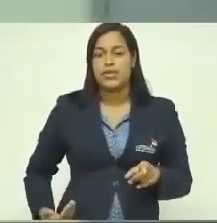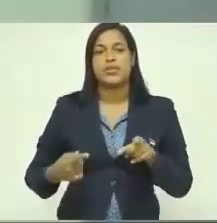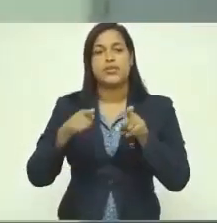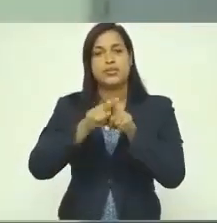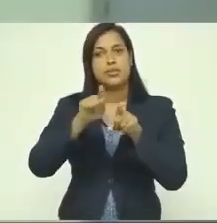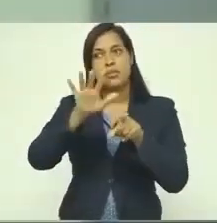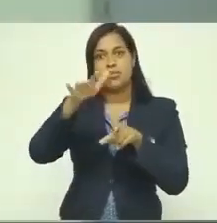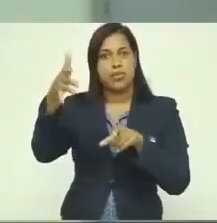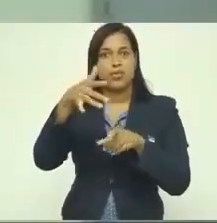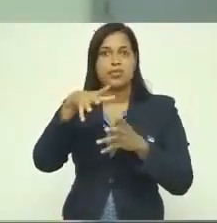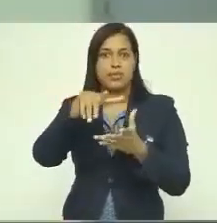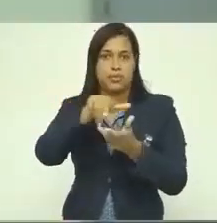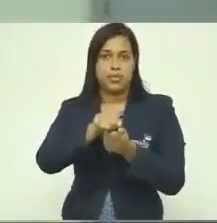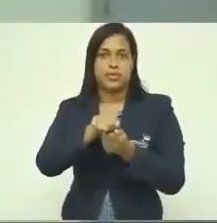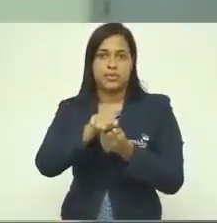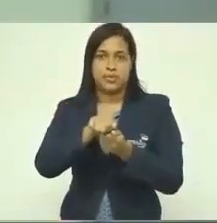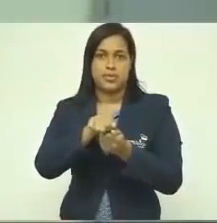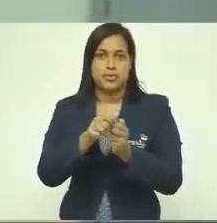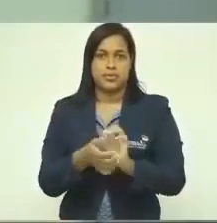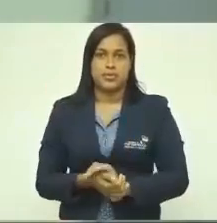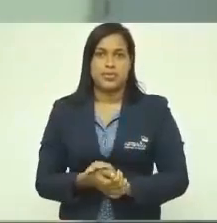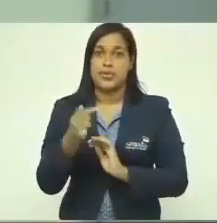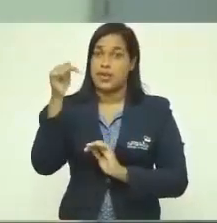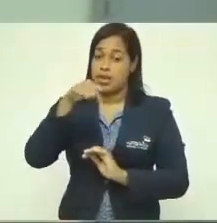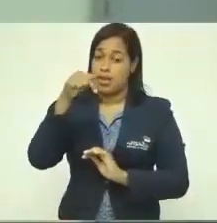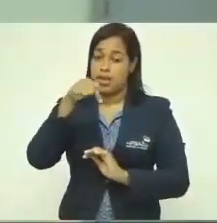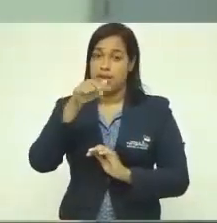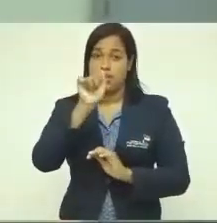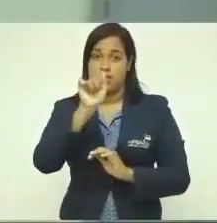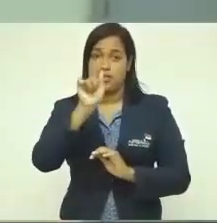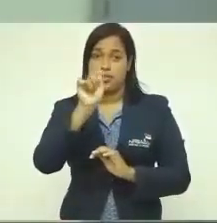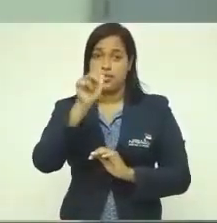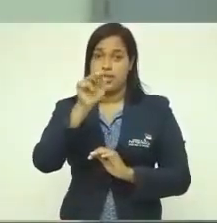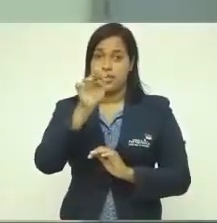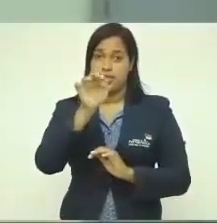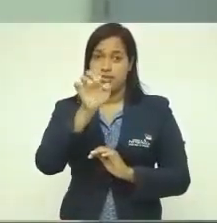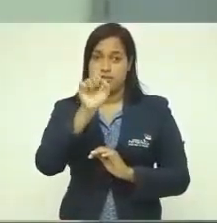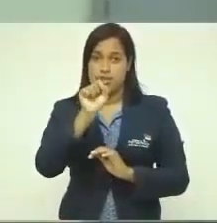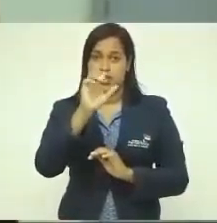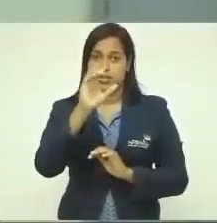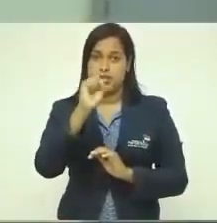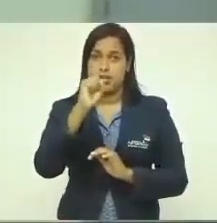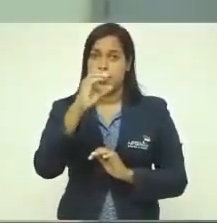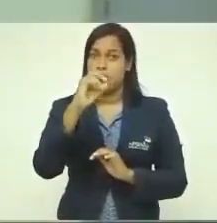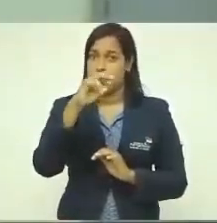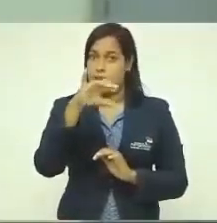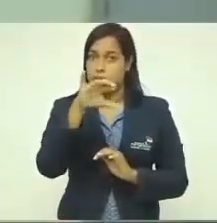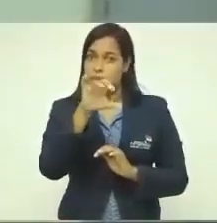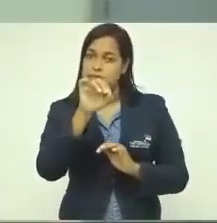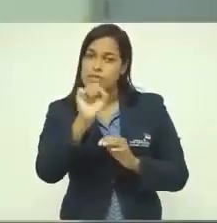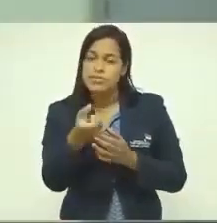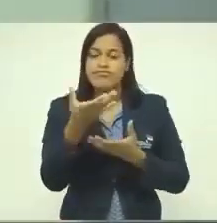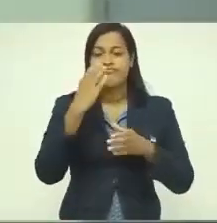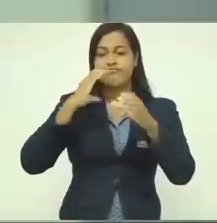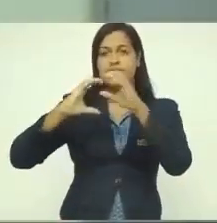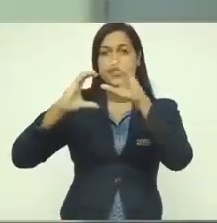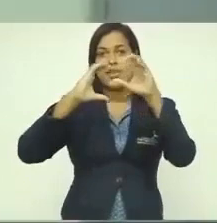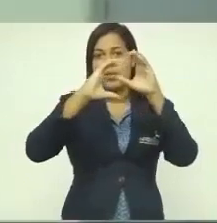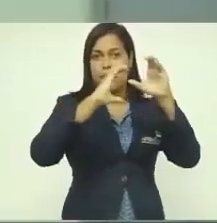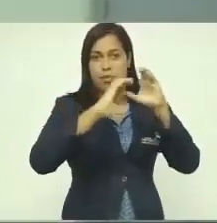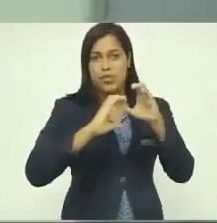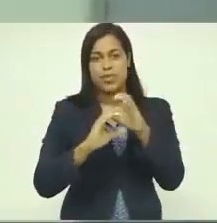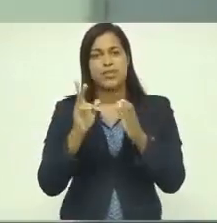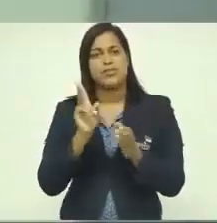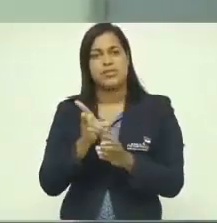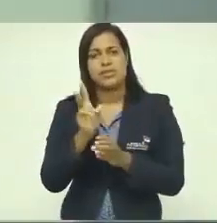do resto do mundo. Esses agentes econômicos, eles interagem, eles se comunicam, eles